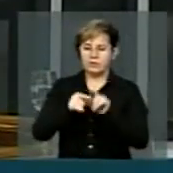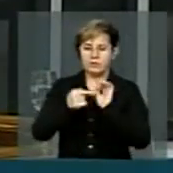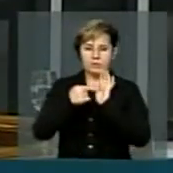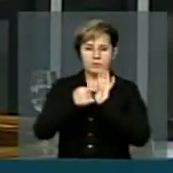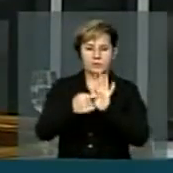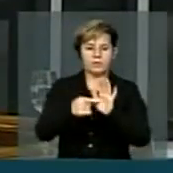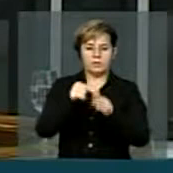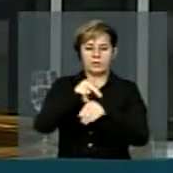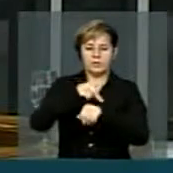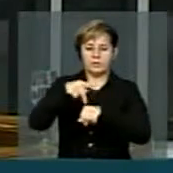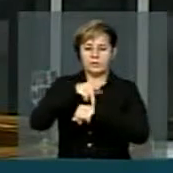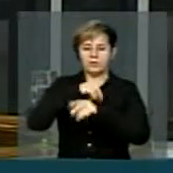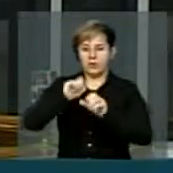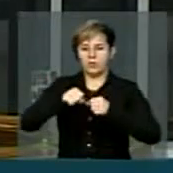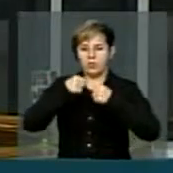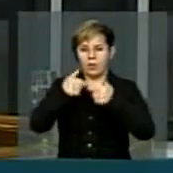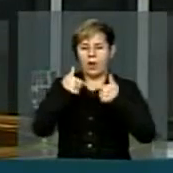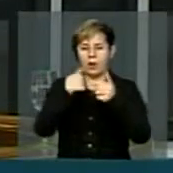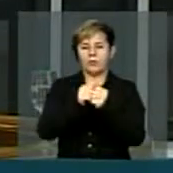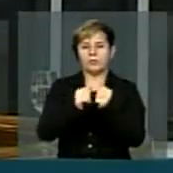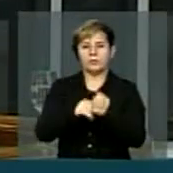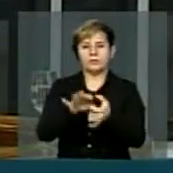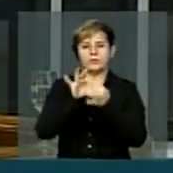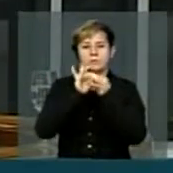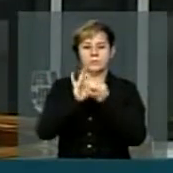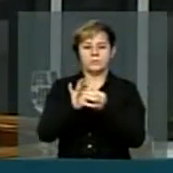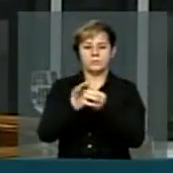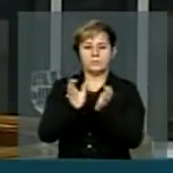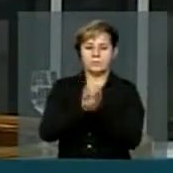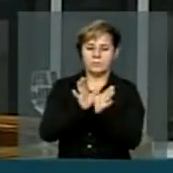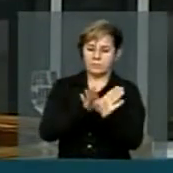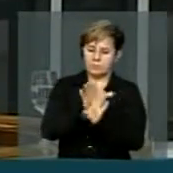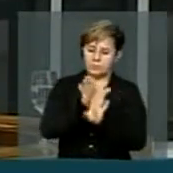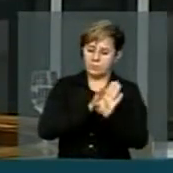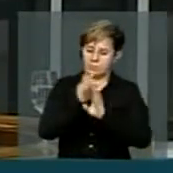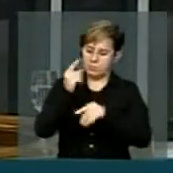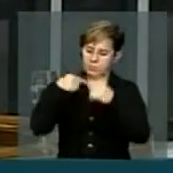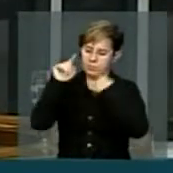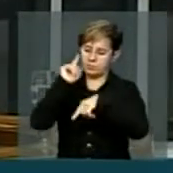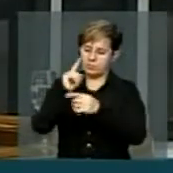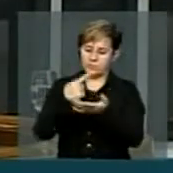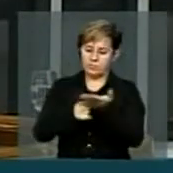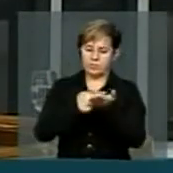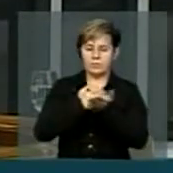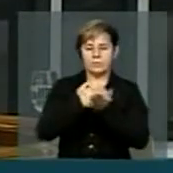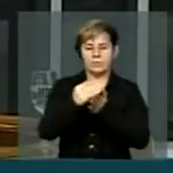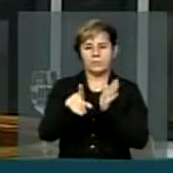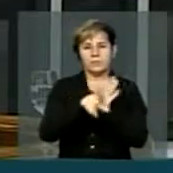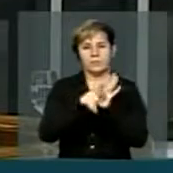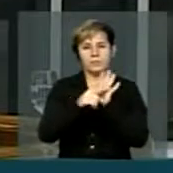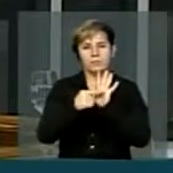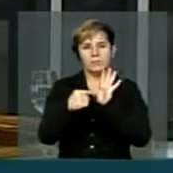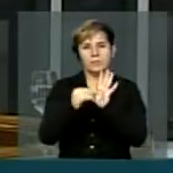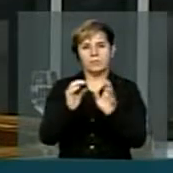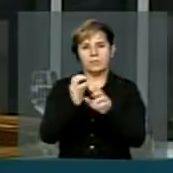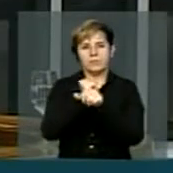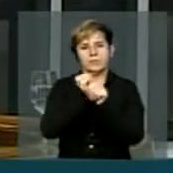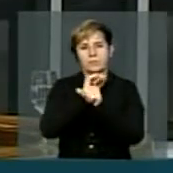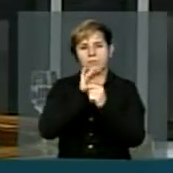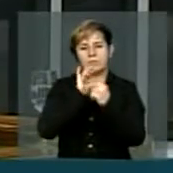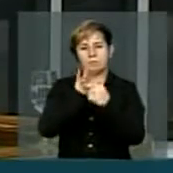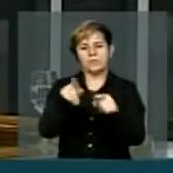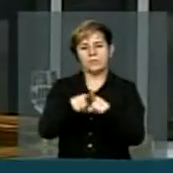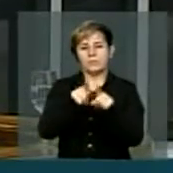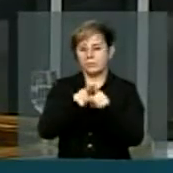comprometidas com essa nobre bandeira. A comissão desenvolveu um marco na prestação de contas, buscando